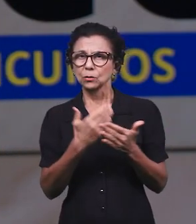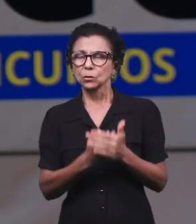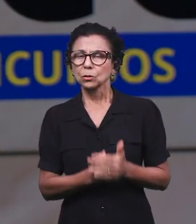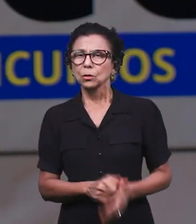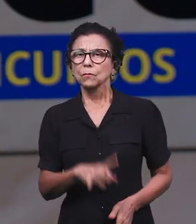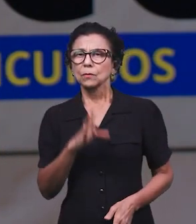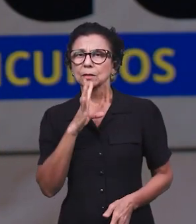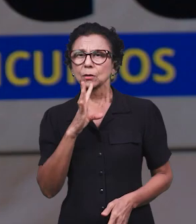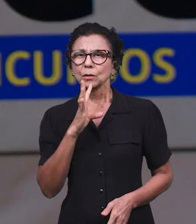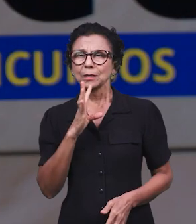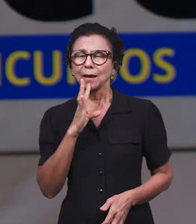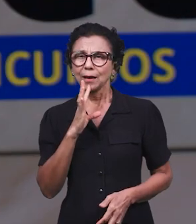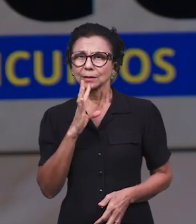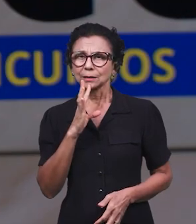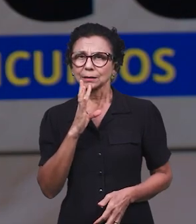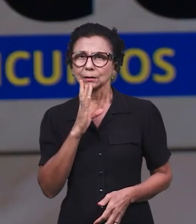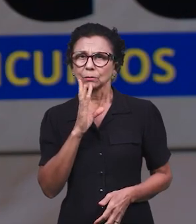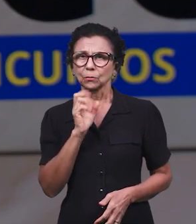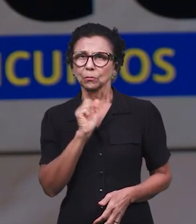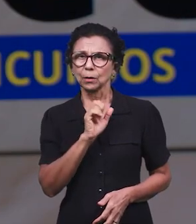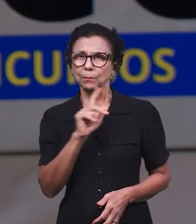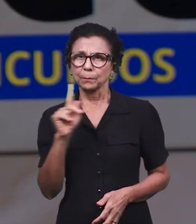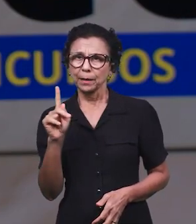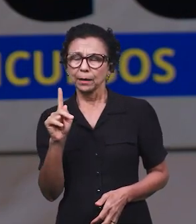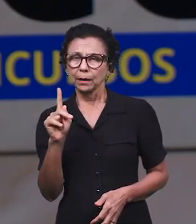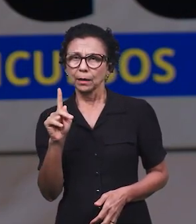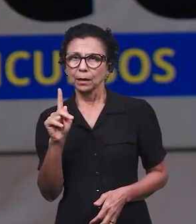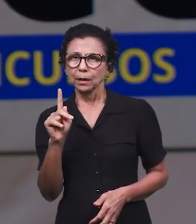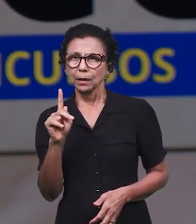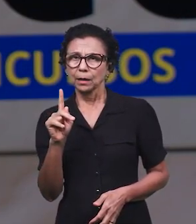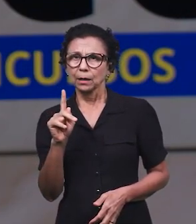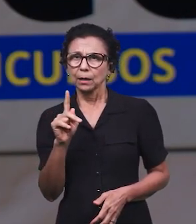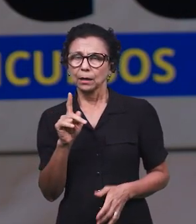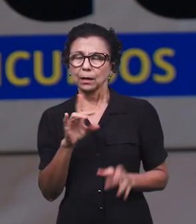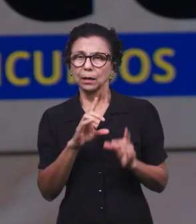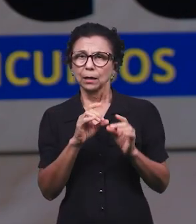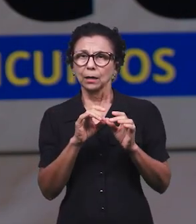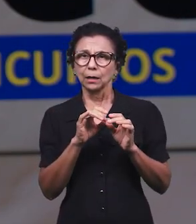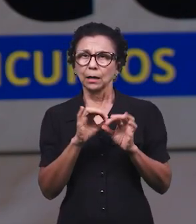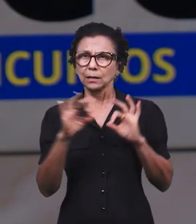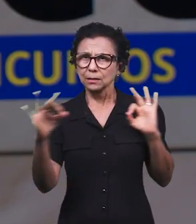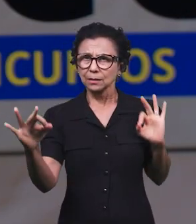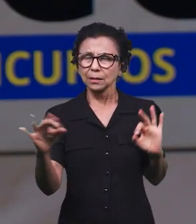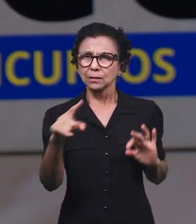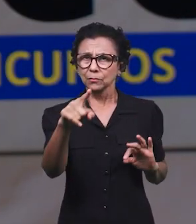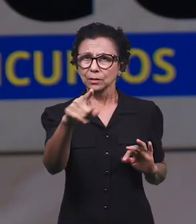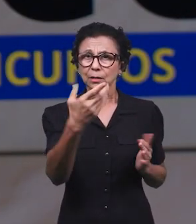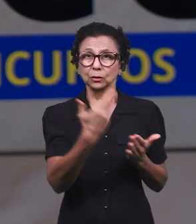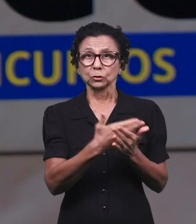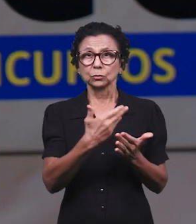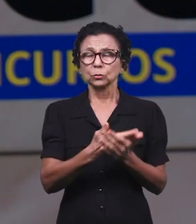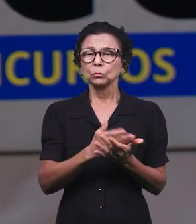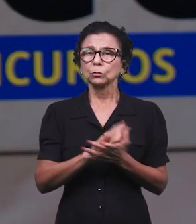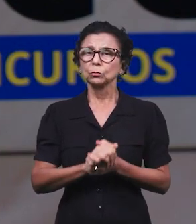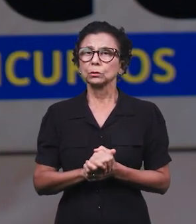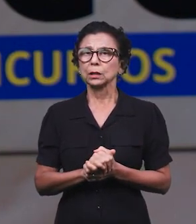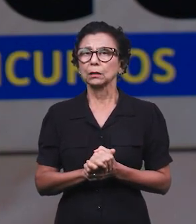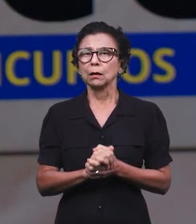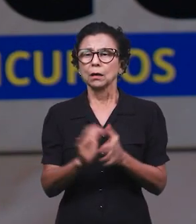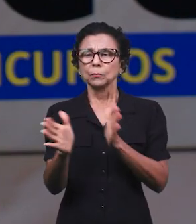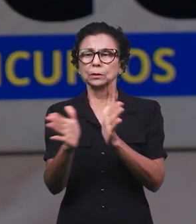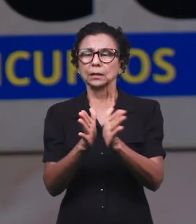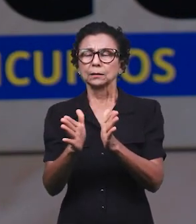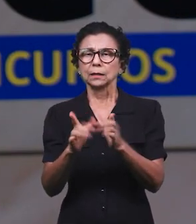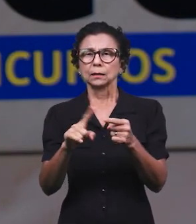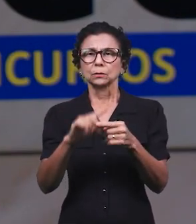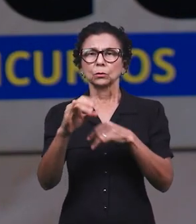de preparação para concursos públicos à distância, né? Quero saber, você já está estudando? Estuda modalidade online, presencial?